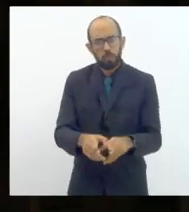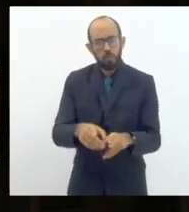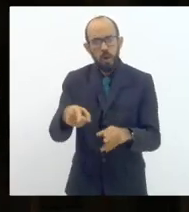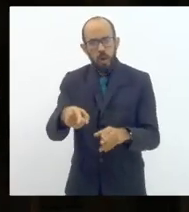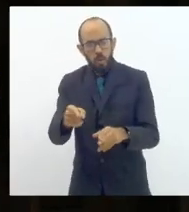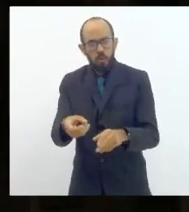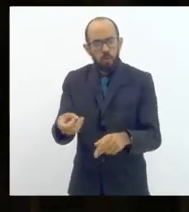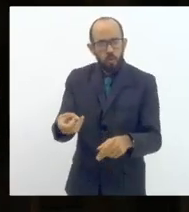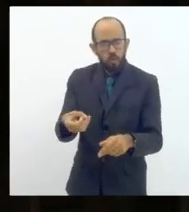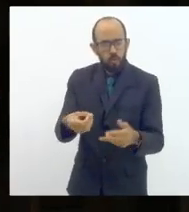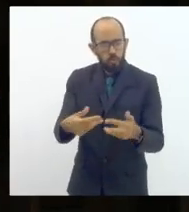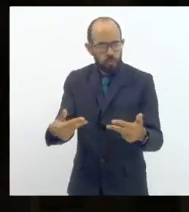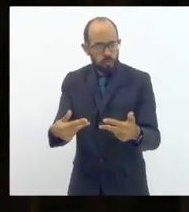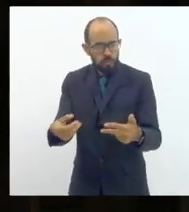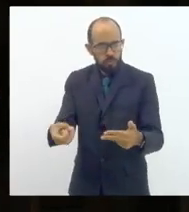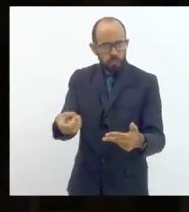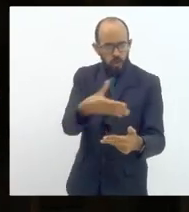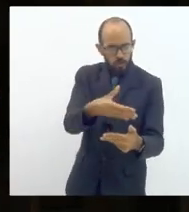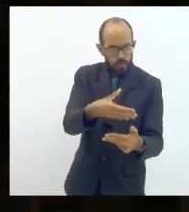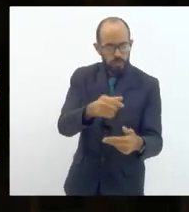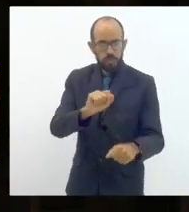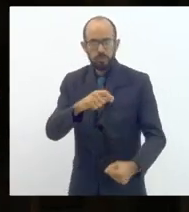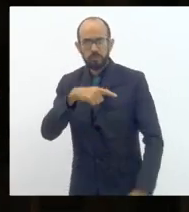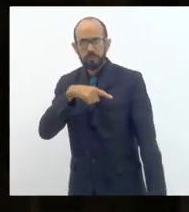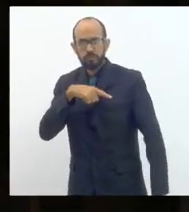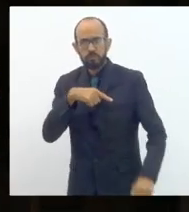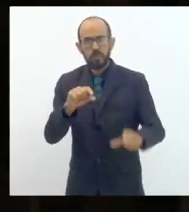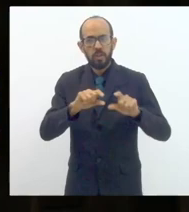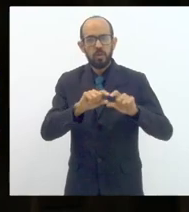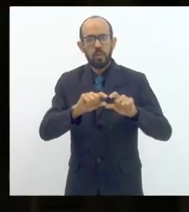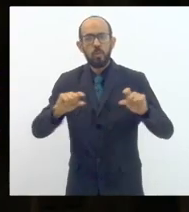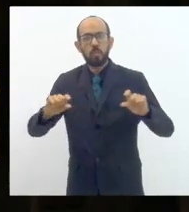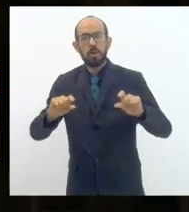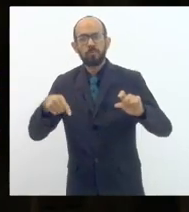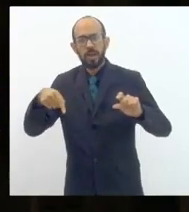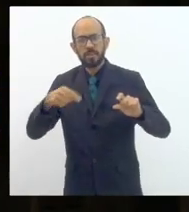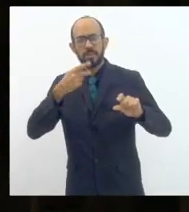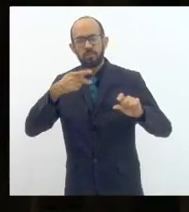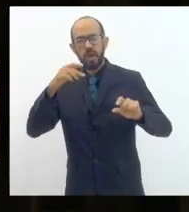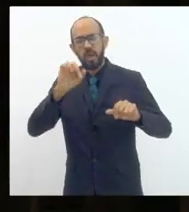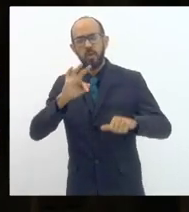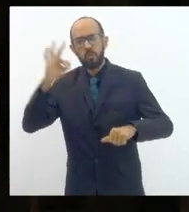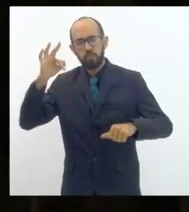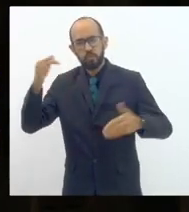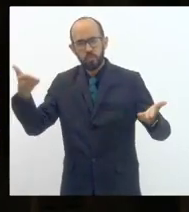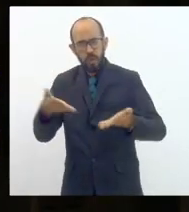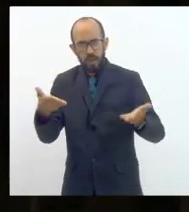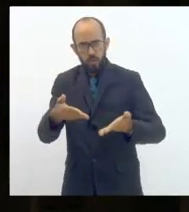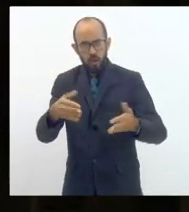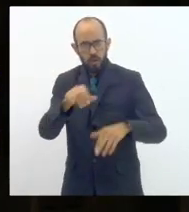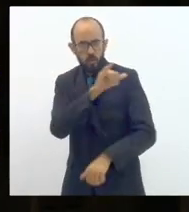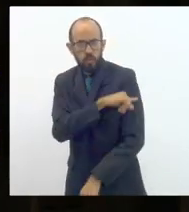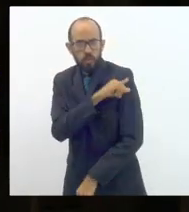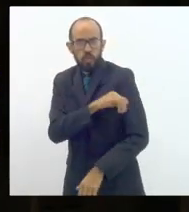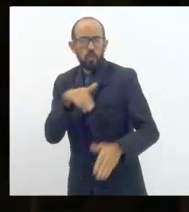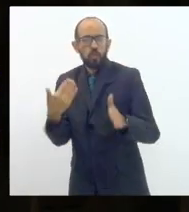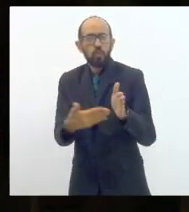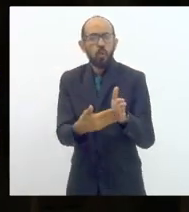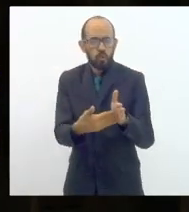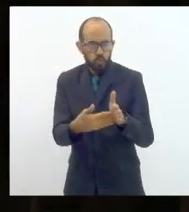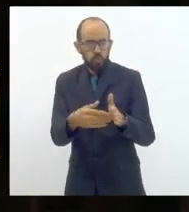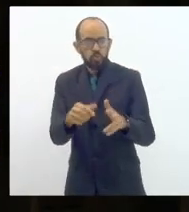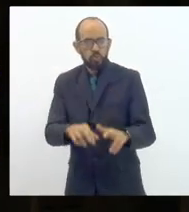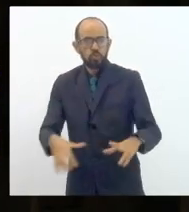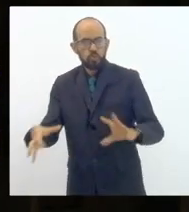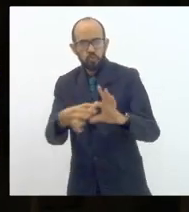e de melhoria. E um trecho do hino do PJ fala: o futuro é agora, o Rio todo se uniu. Esperança